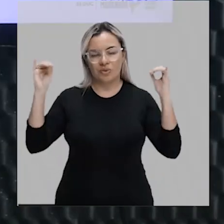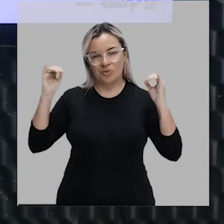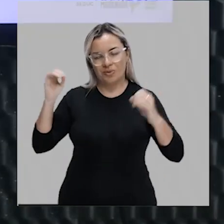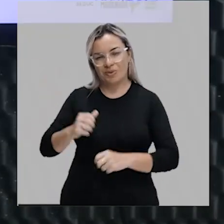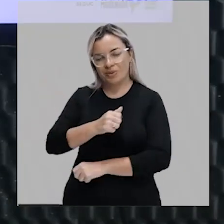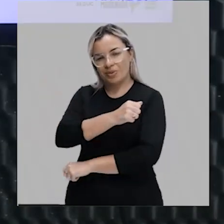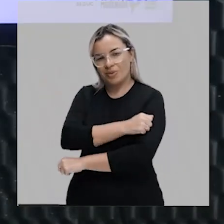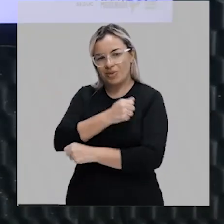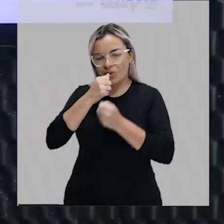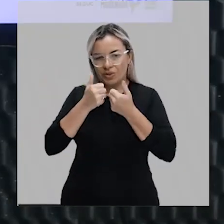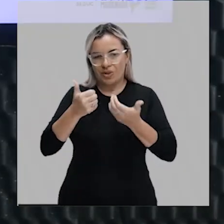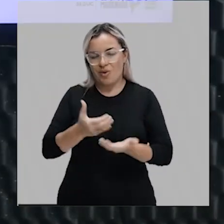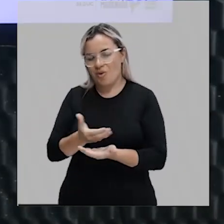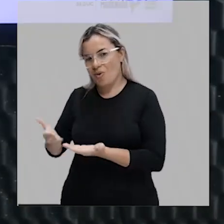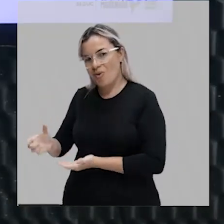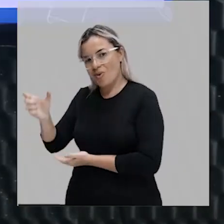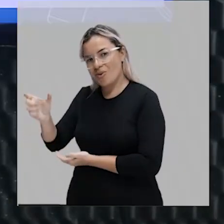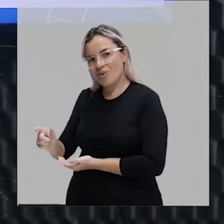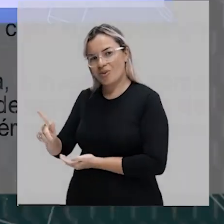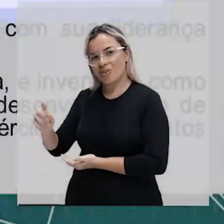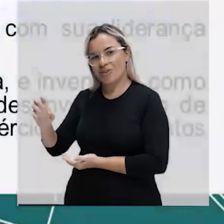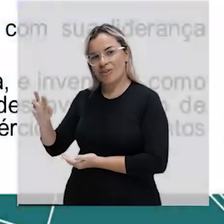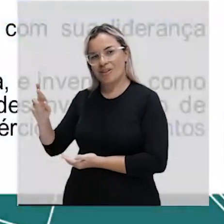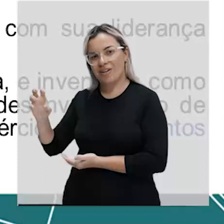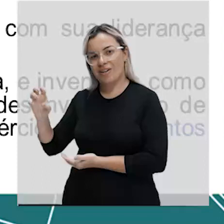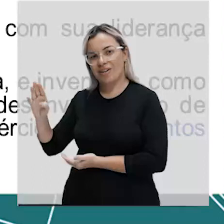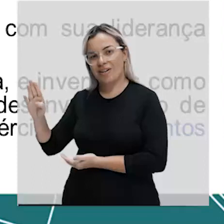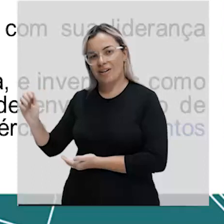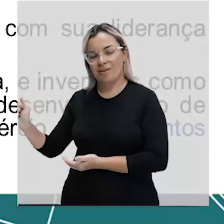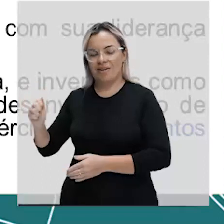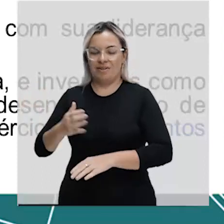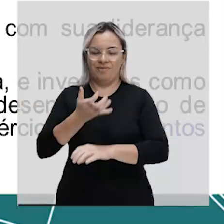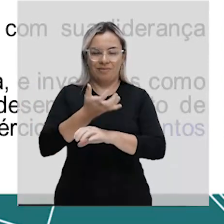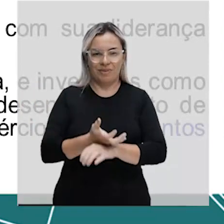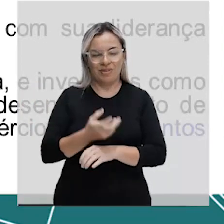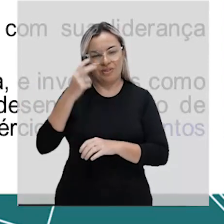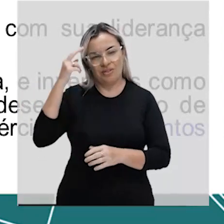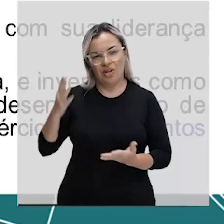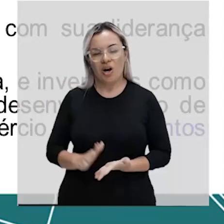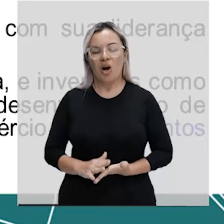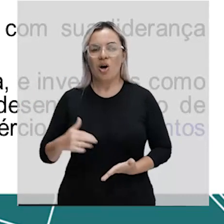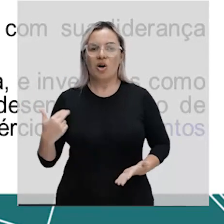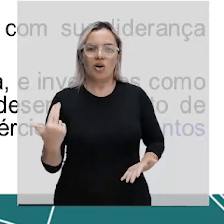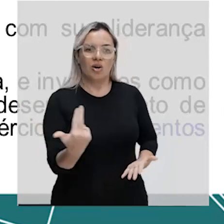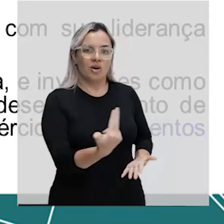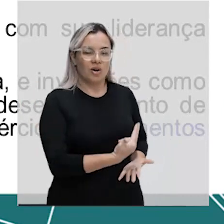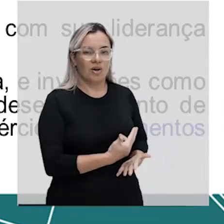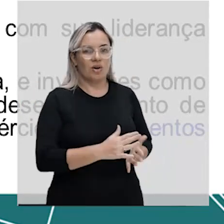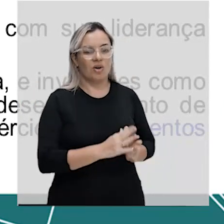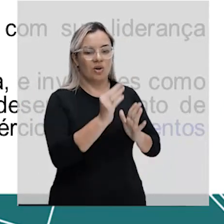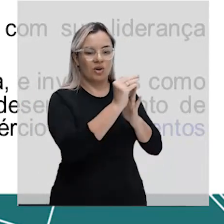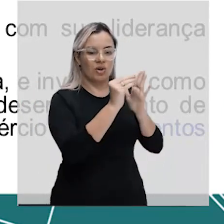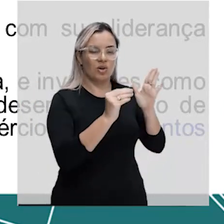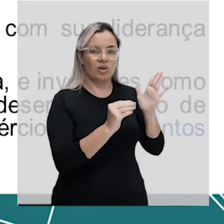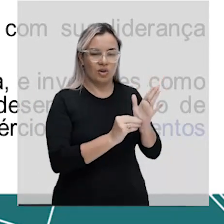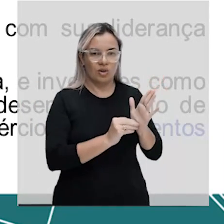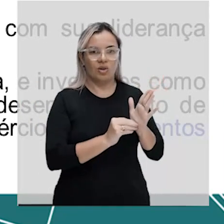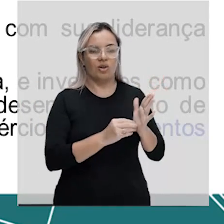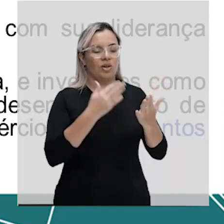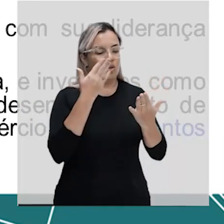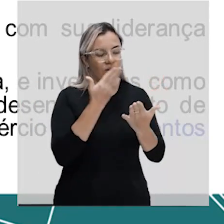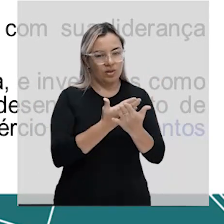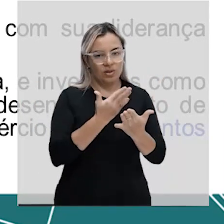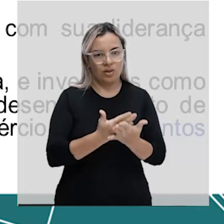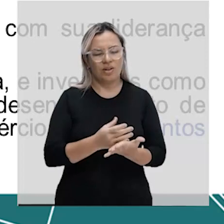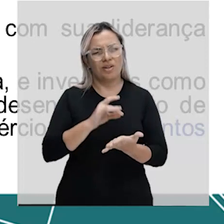E aí, pessoal, tudo bem? Professor Paulo Gereba. Nossa aula de hoje, nós iremos estudar,